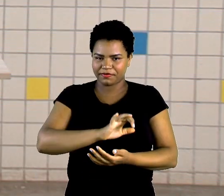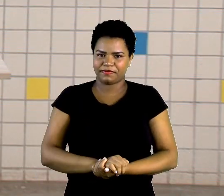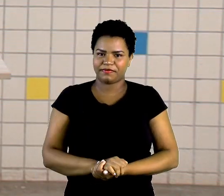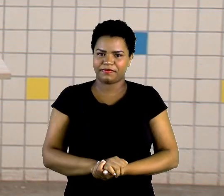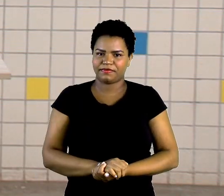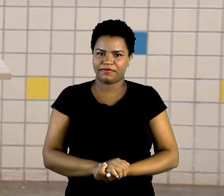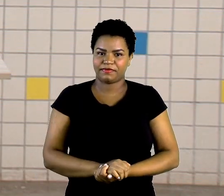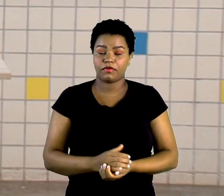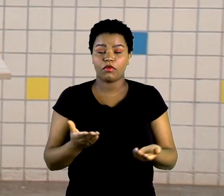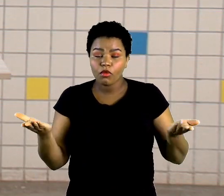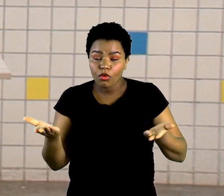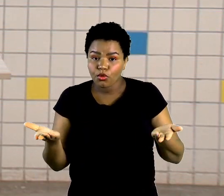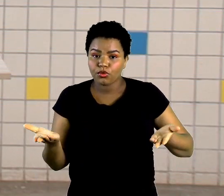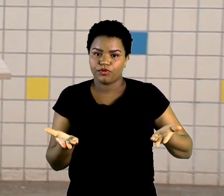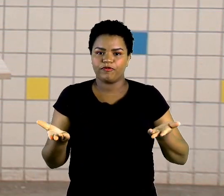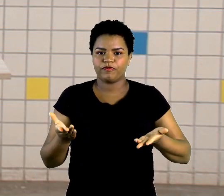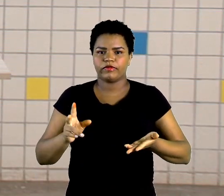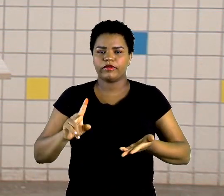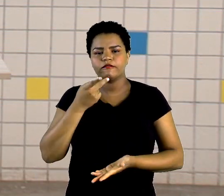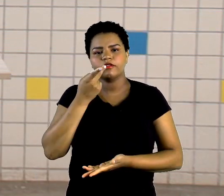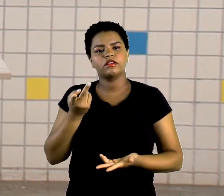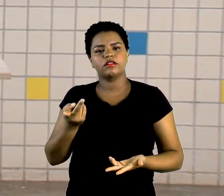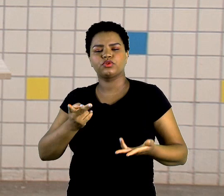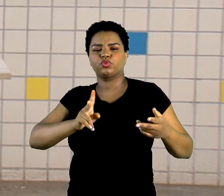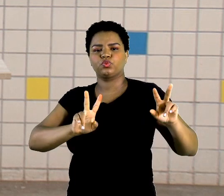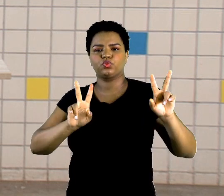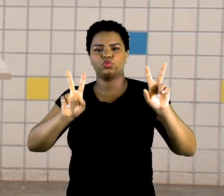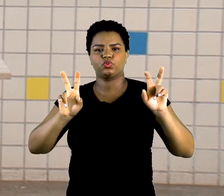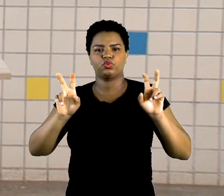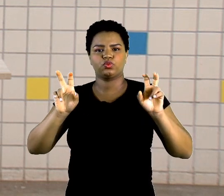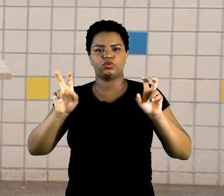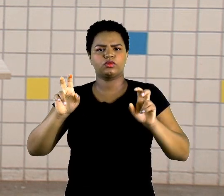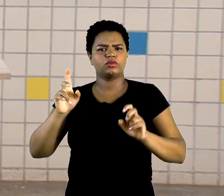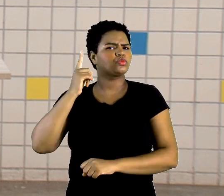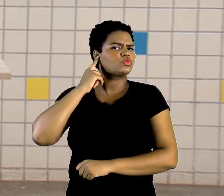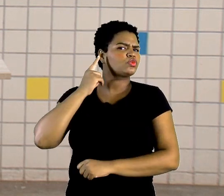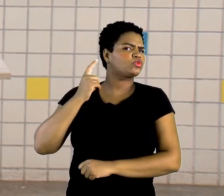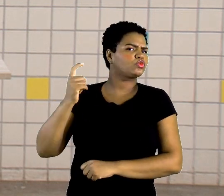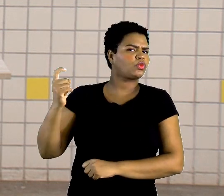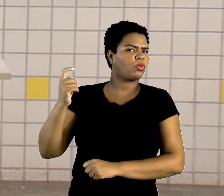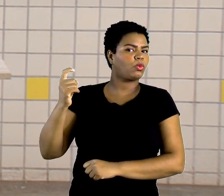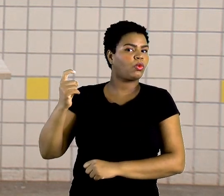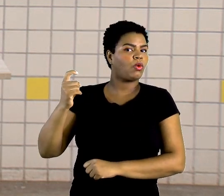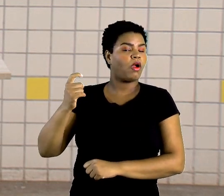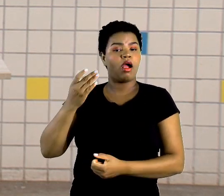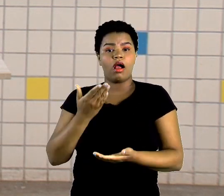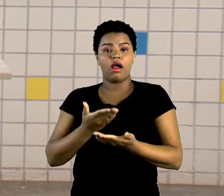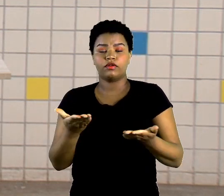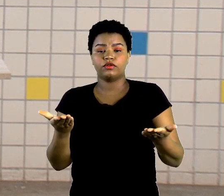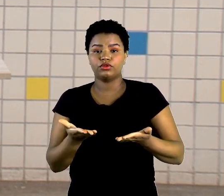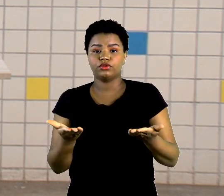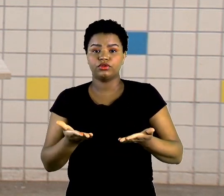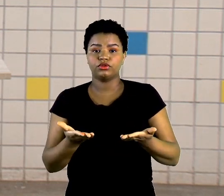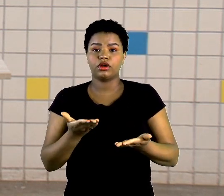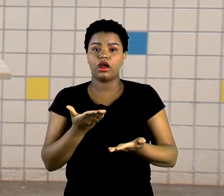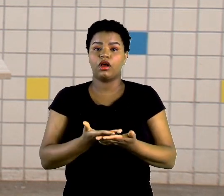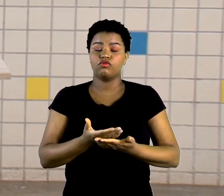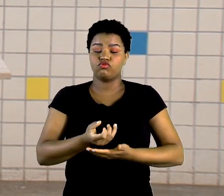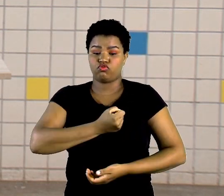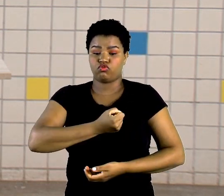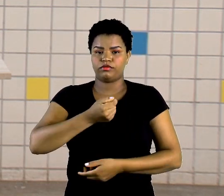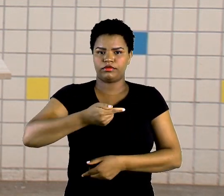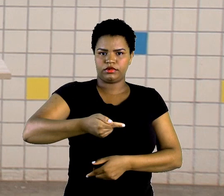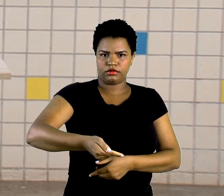Hoje nós vamos estar falando sobre o som e a aula de hoje é a aula de número